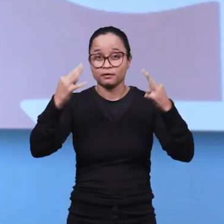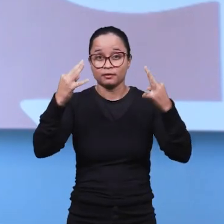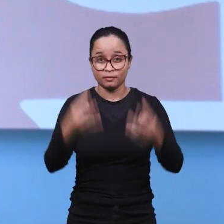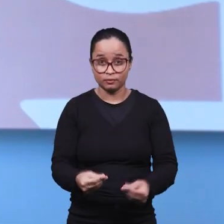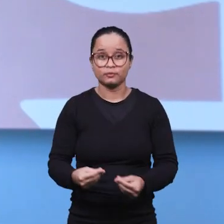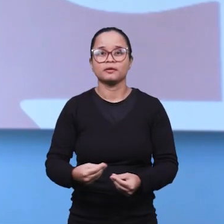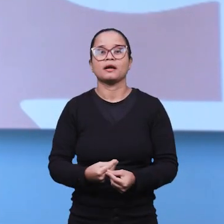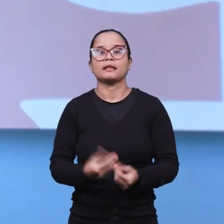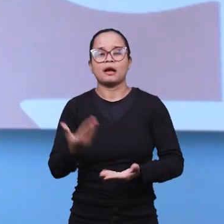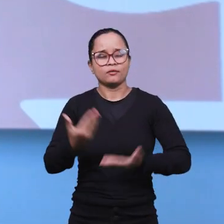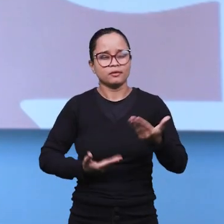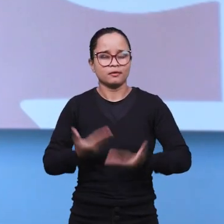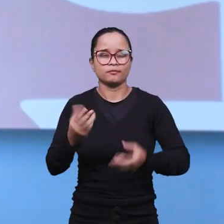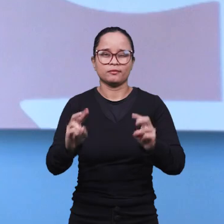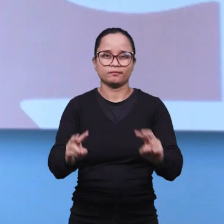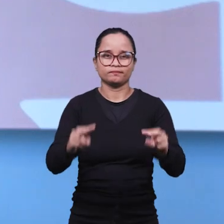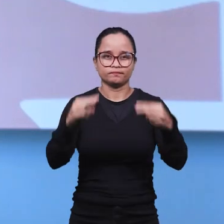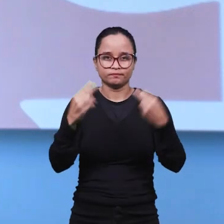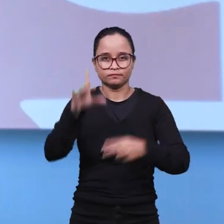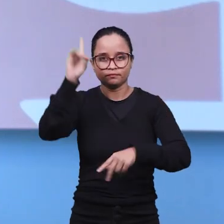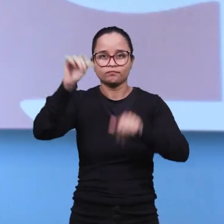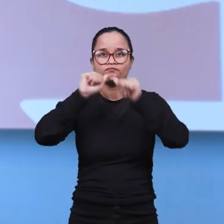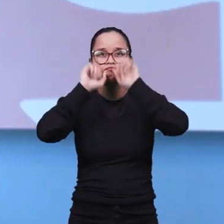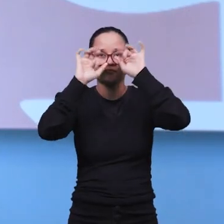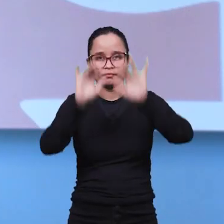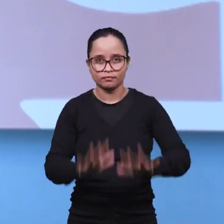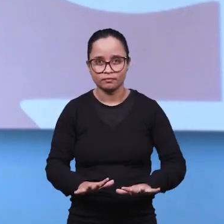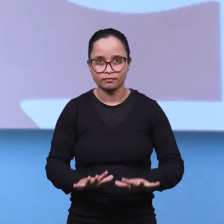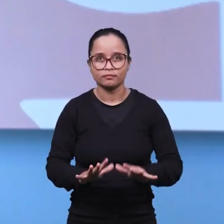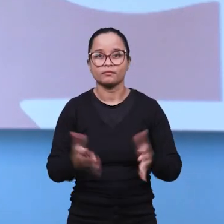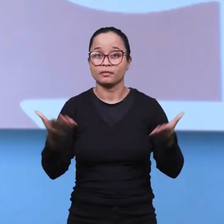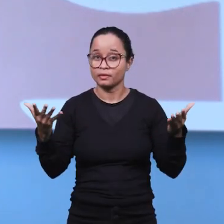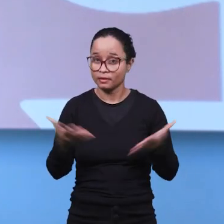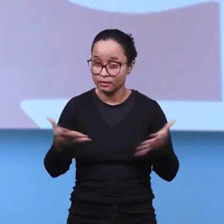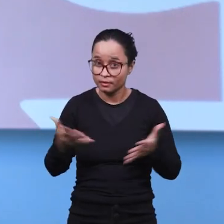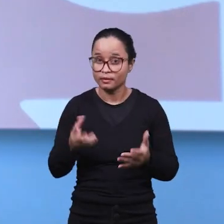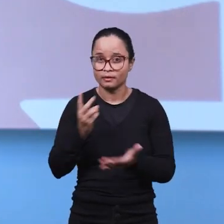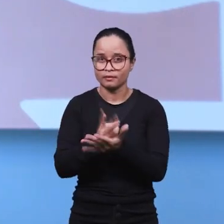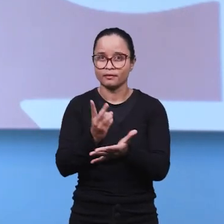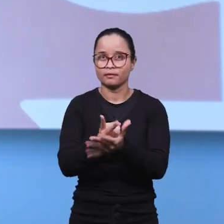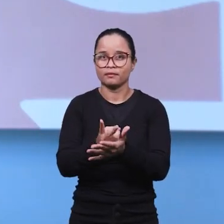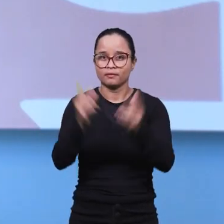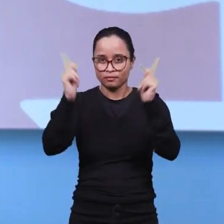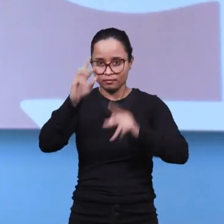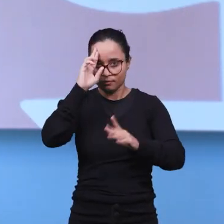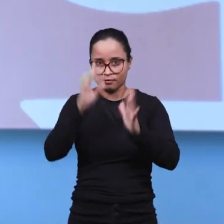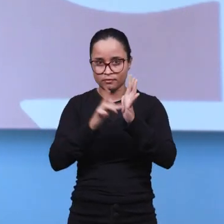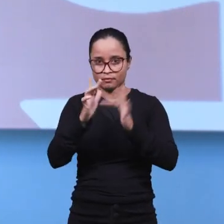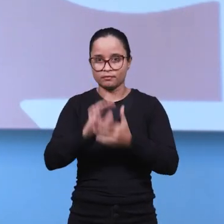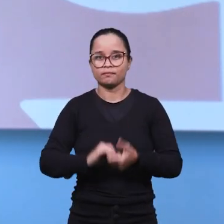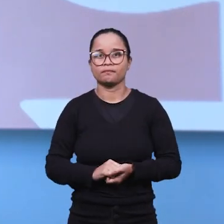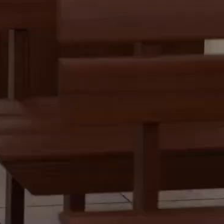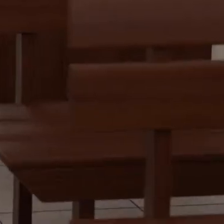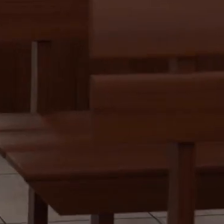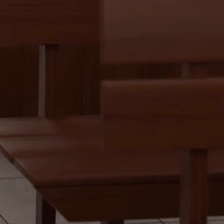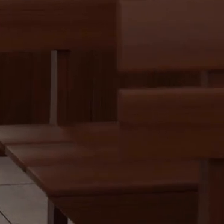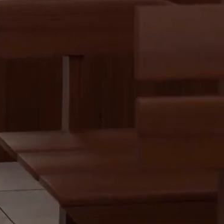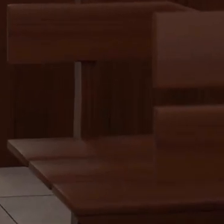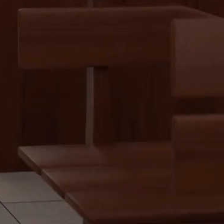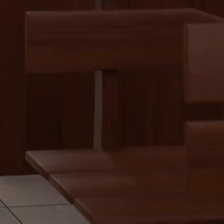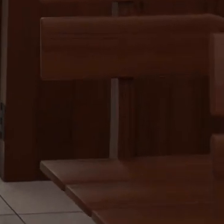irmãos, aqueles que nos assistem. Que Deus nos abençoe hoje e sempre. A paz do Senhor.